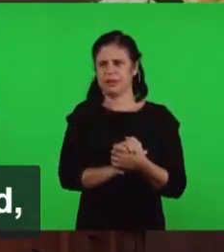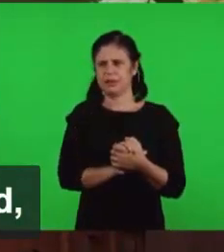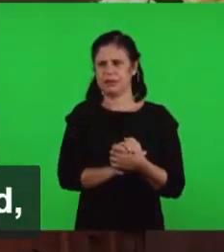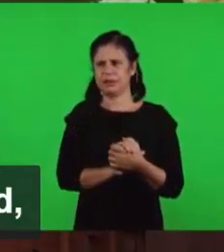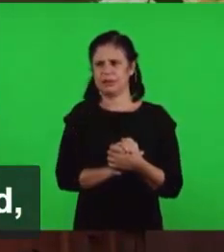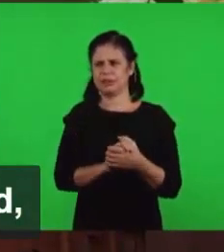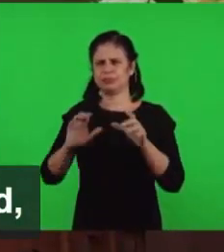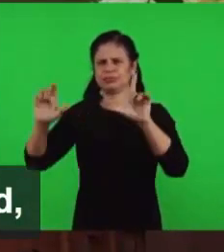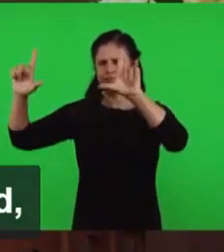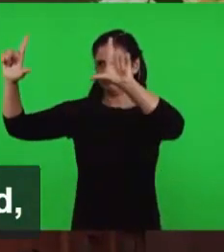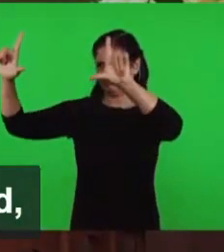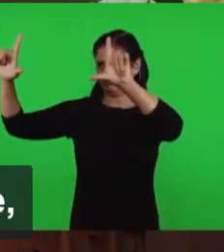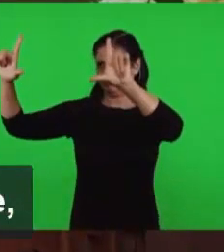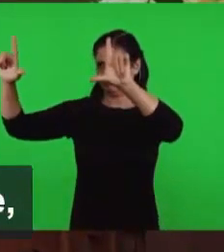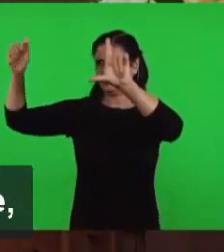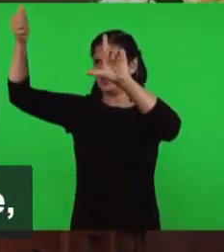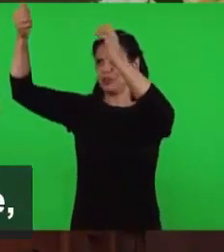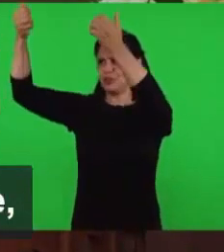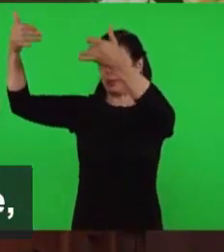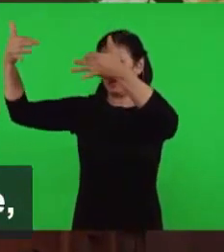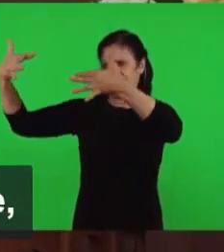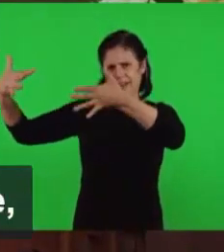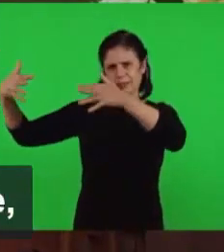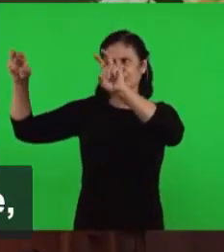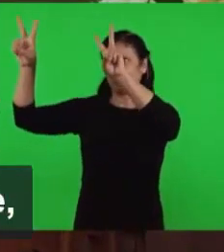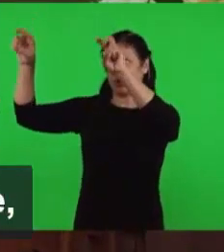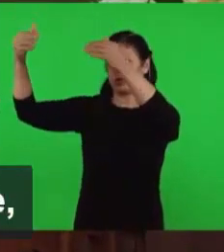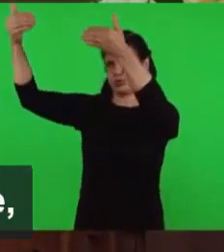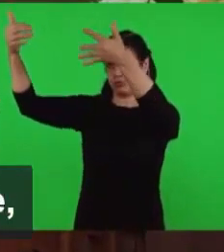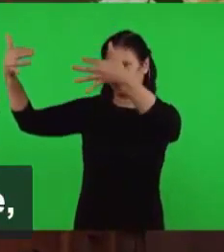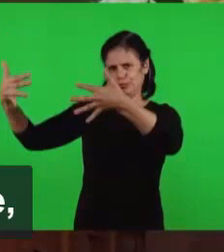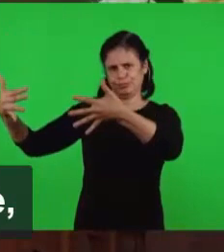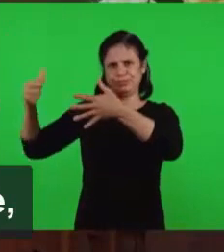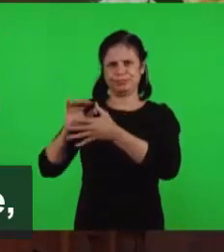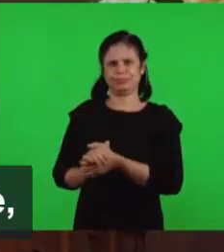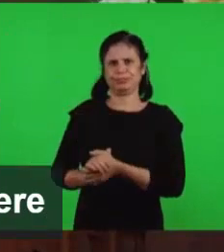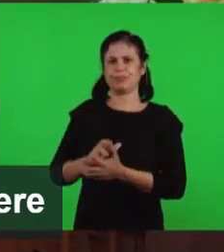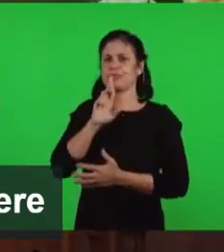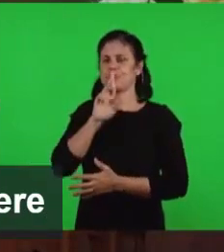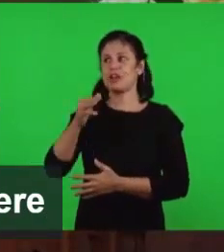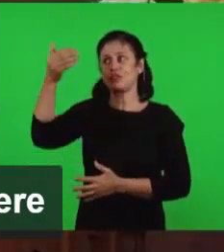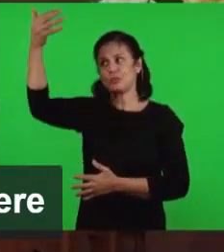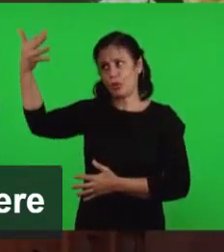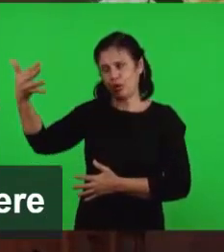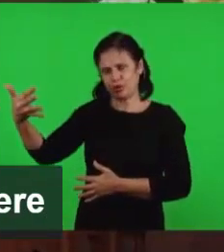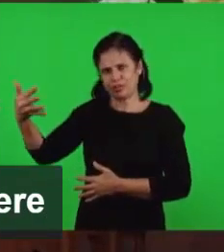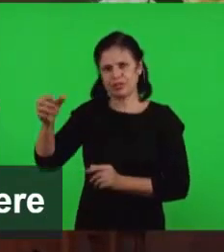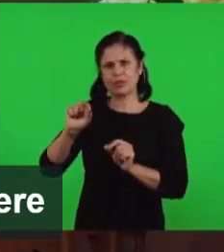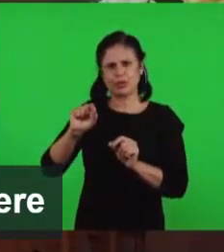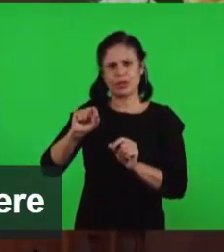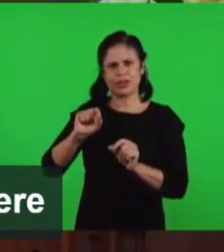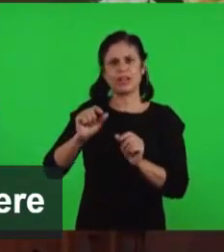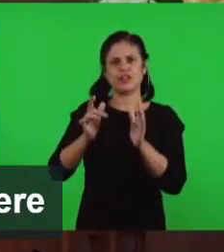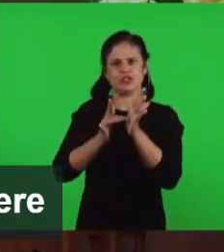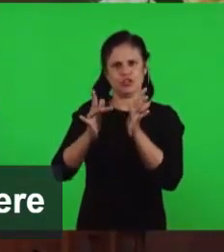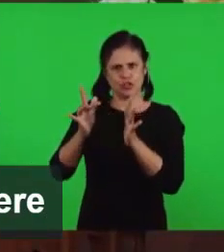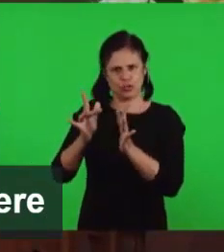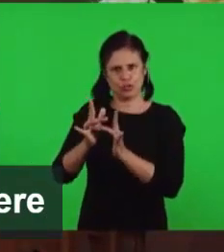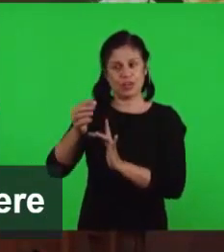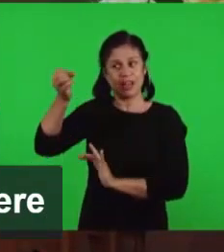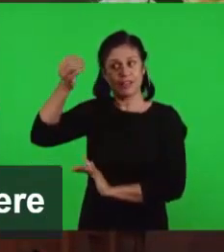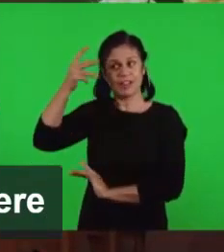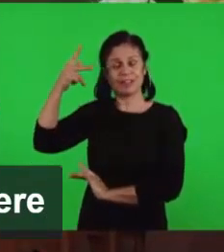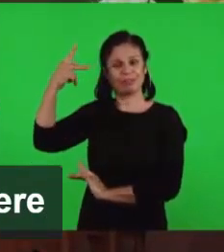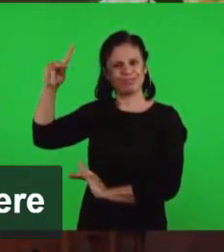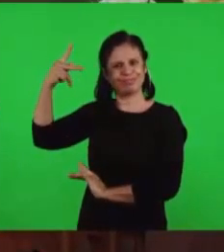está muito bem destacado então o assunto é isso aqui a resposta aqui é a revelação de Jesus não